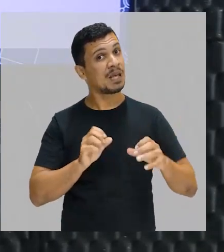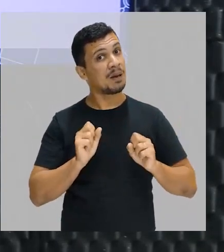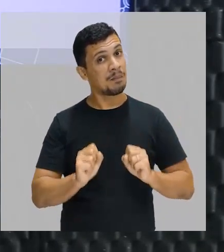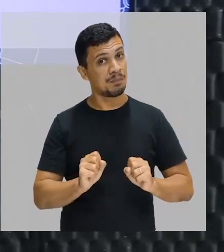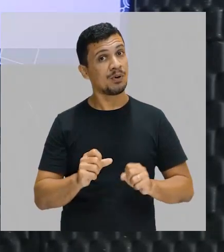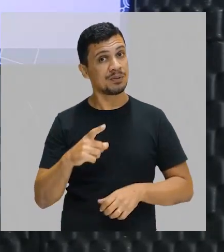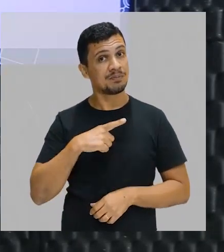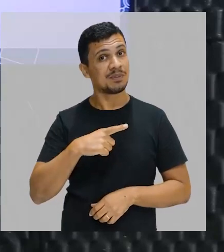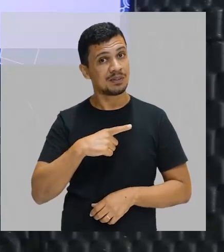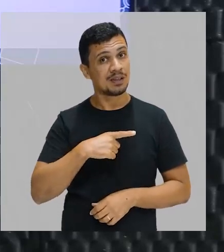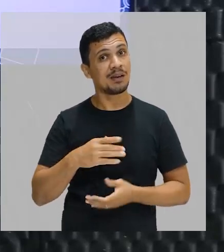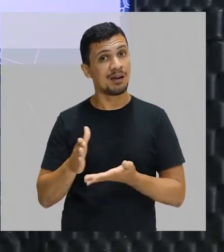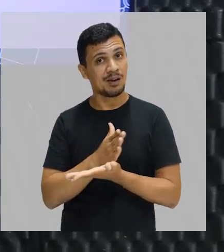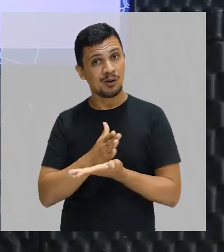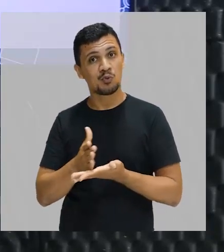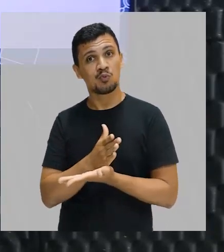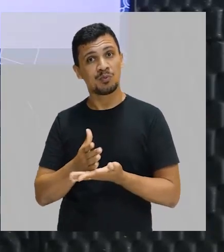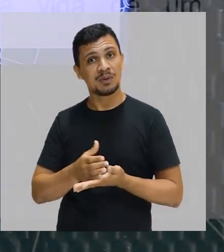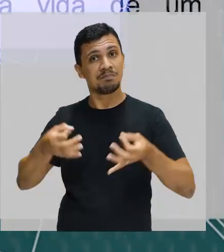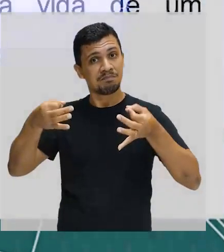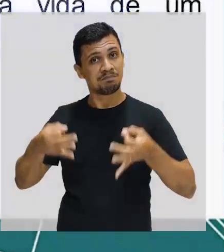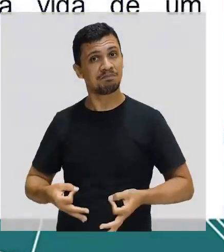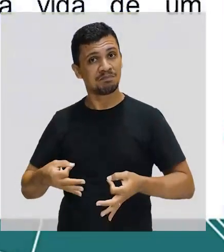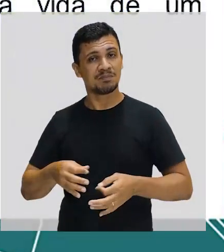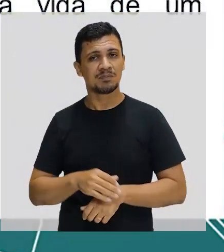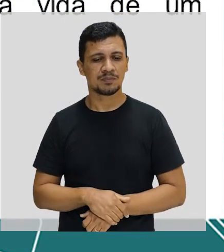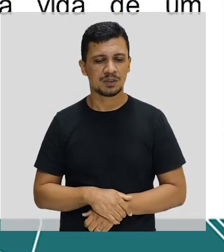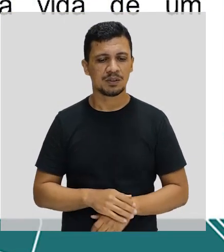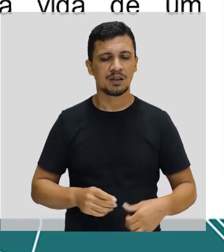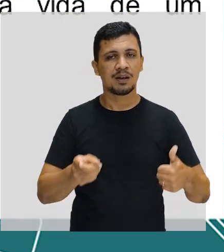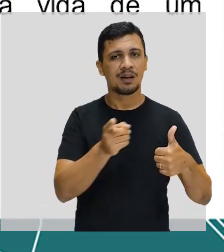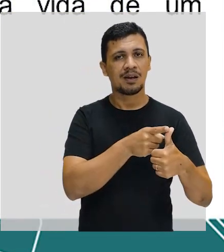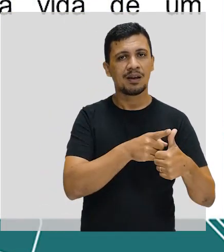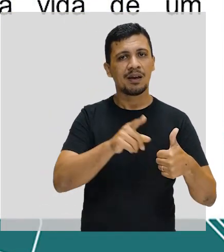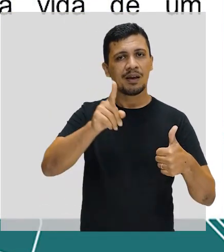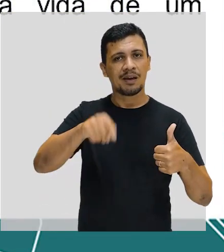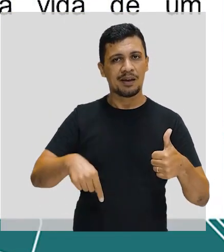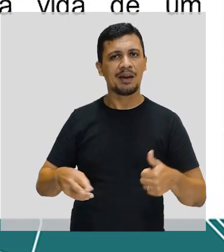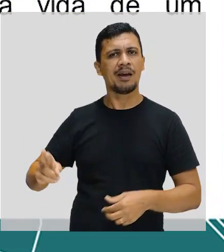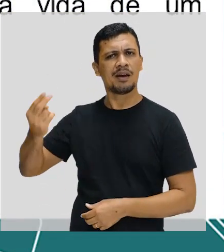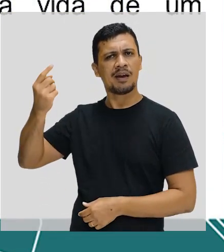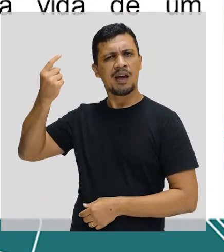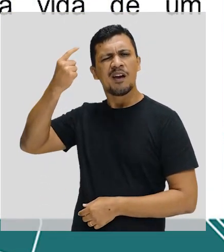tragam para a gente, né, uma definição mais apurada. Trata-se de reflexões,